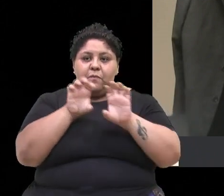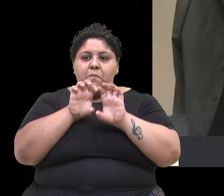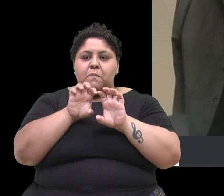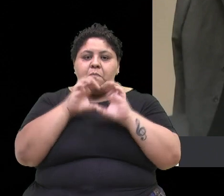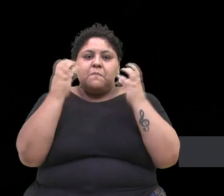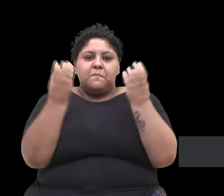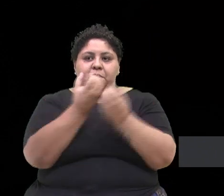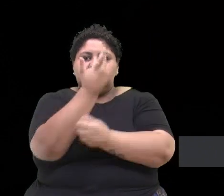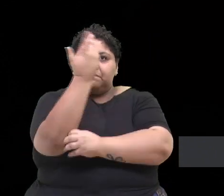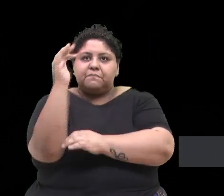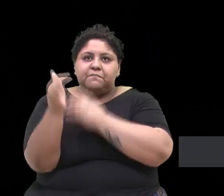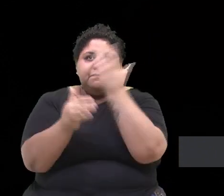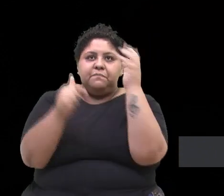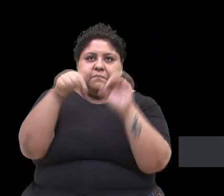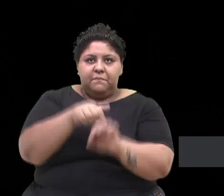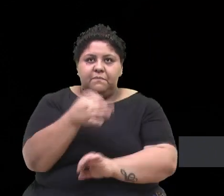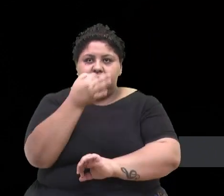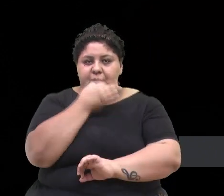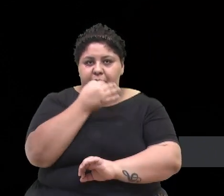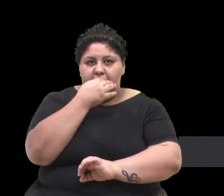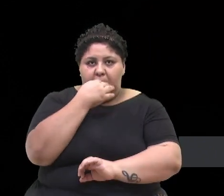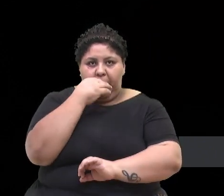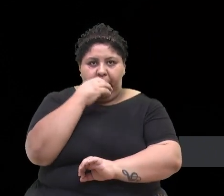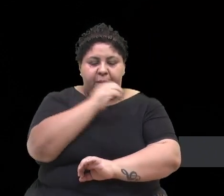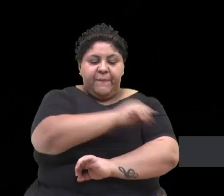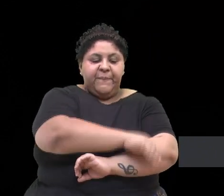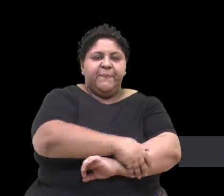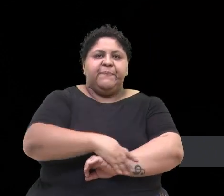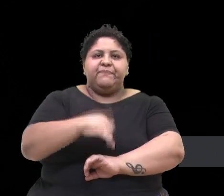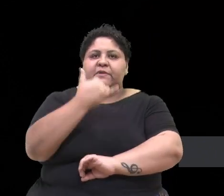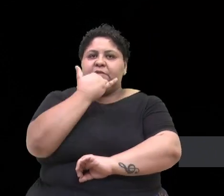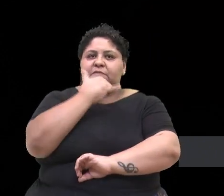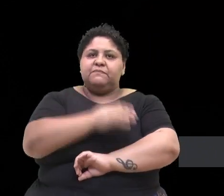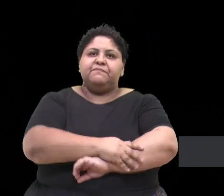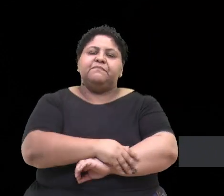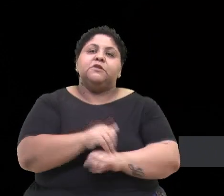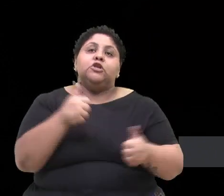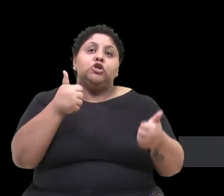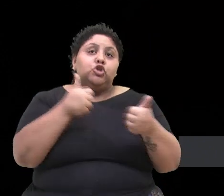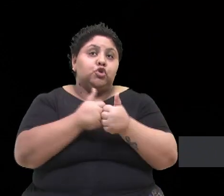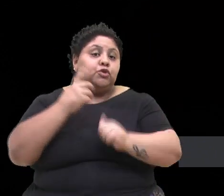nossa cidade. Com o deputado federal Alexandre Lindemeyer,